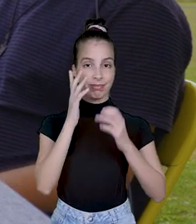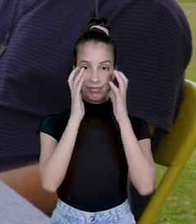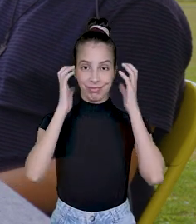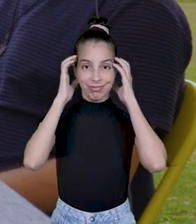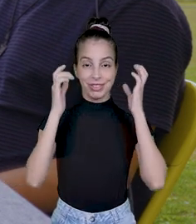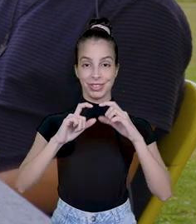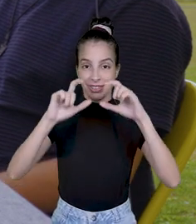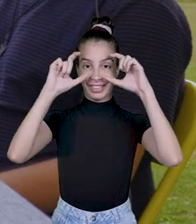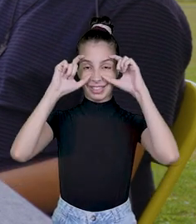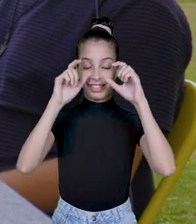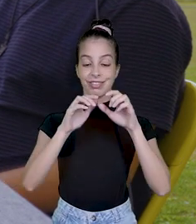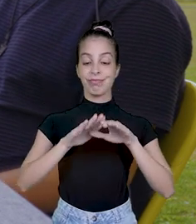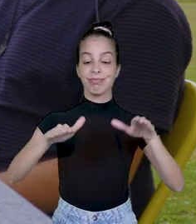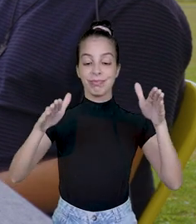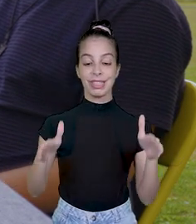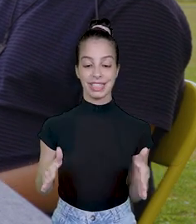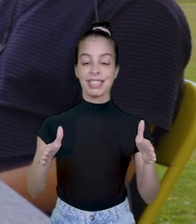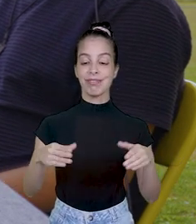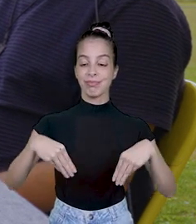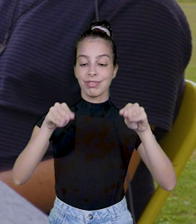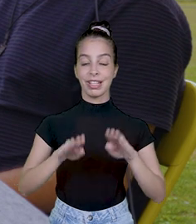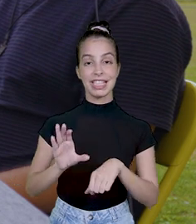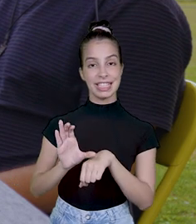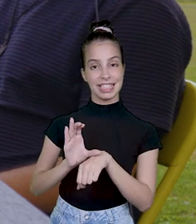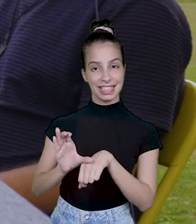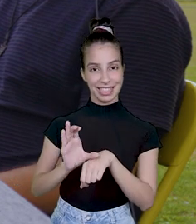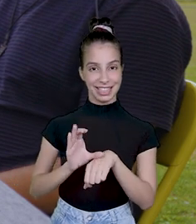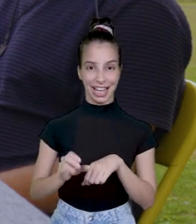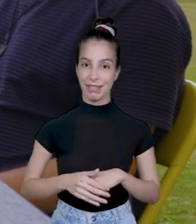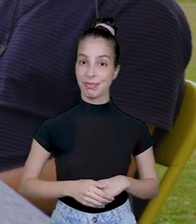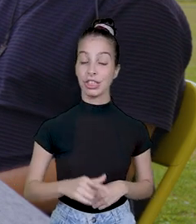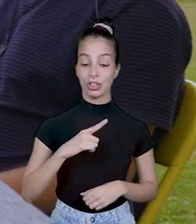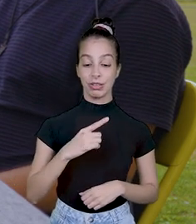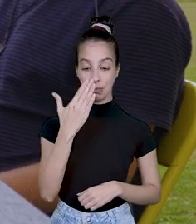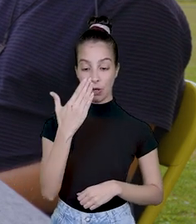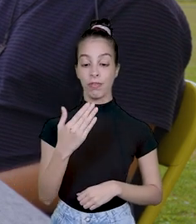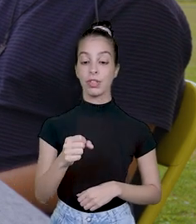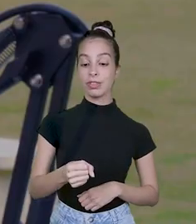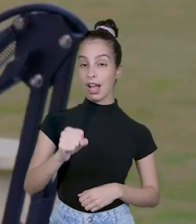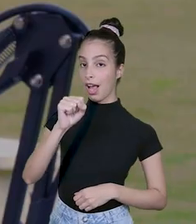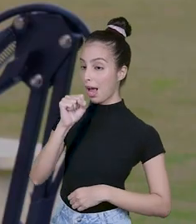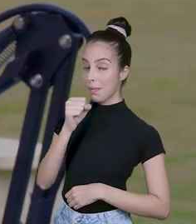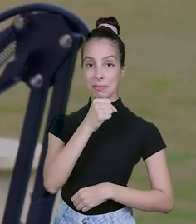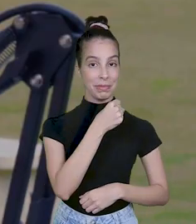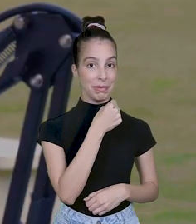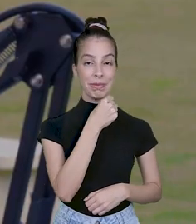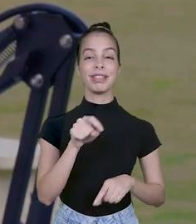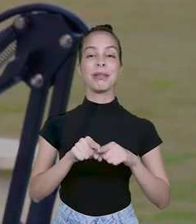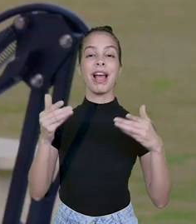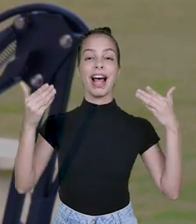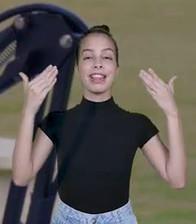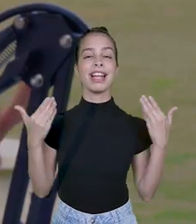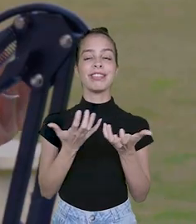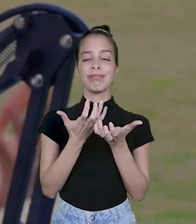ouvido óculos de grau e estou sentada em uma mesa com uma toalha cinza tenho aqui na minha frente um microfone e o